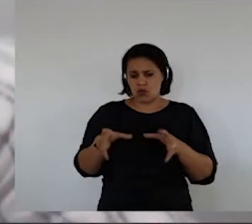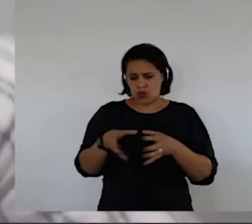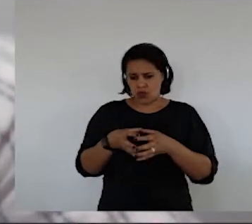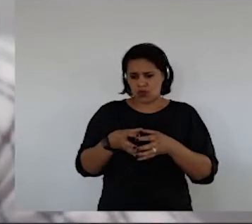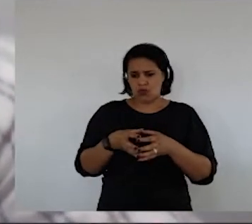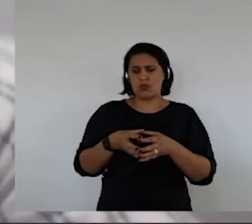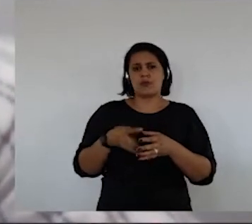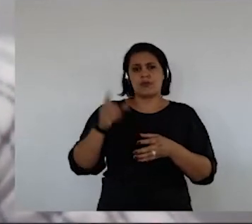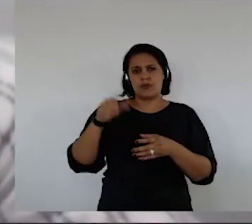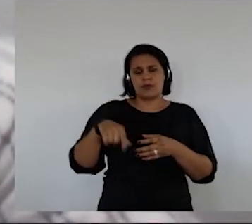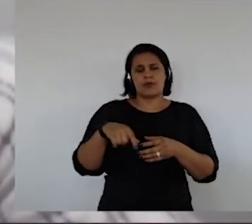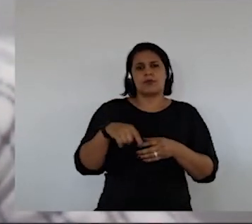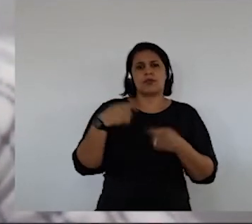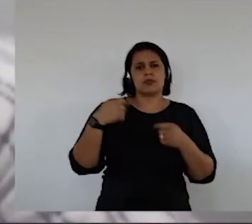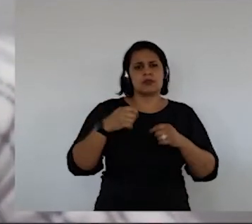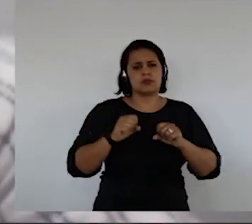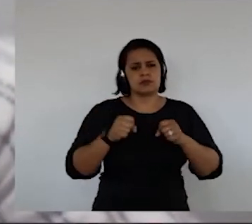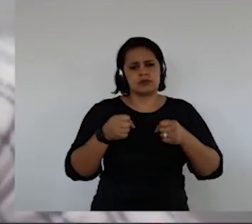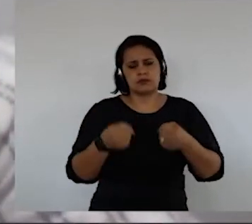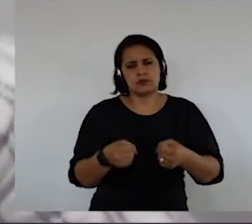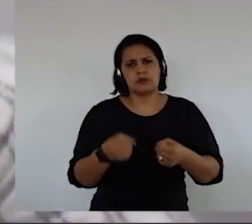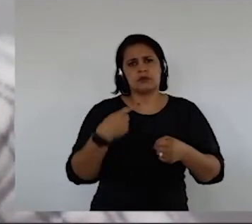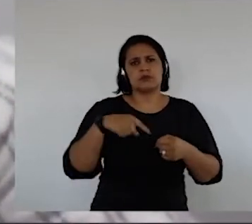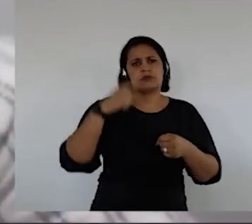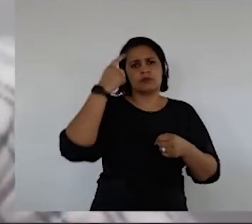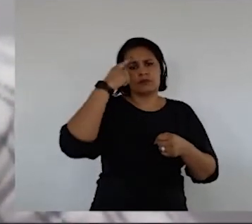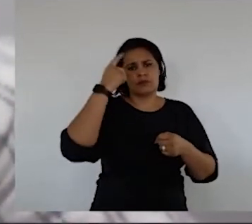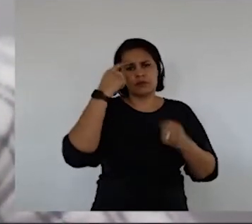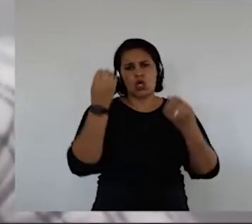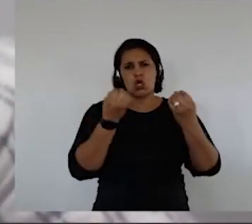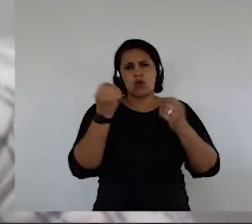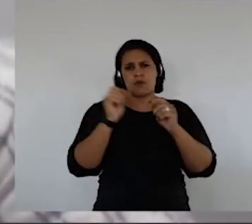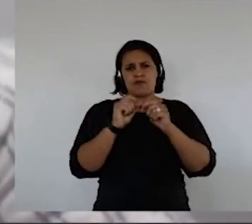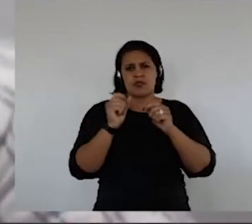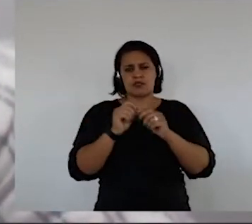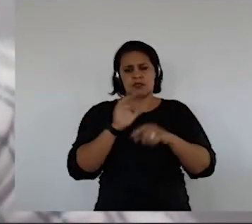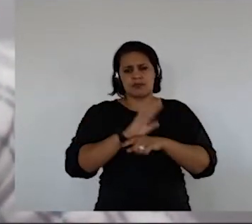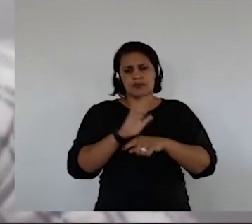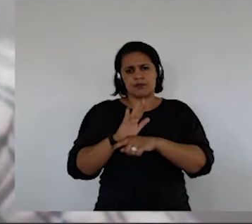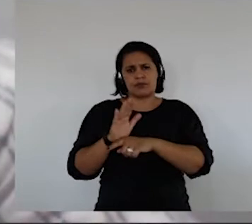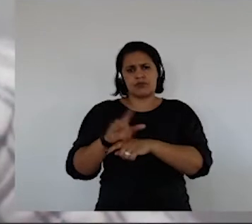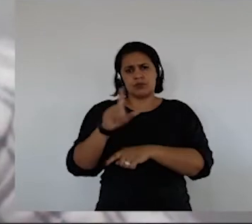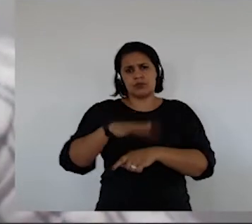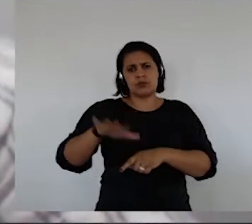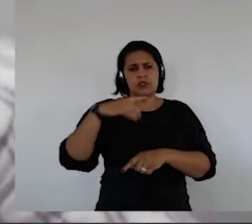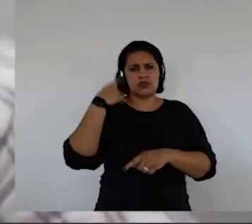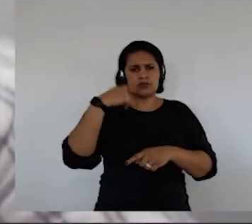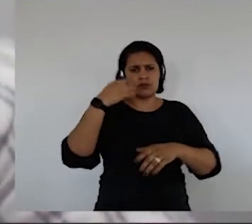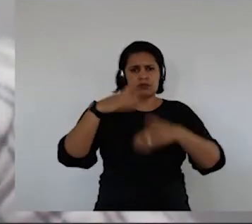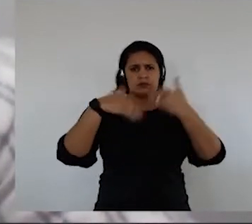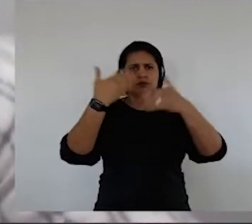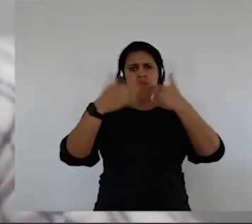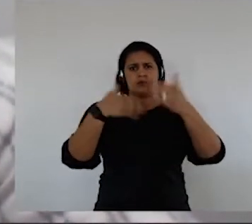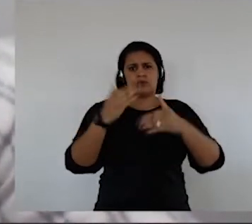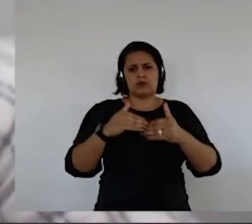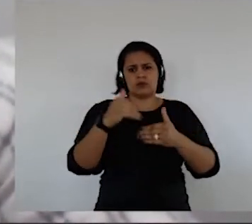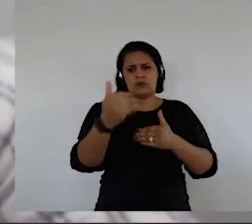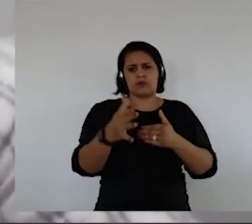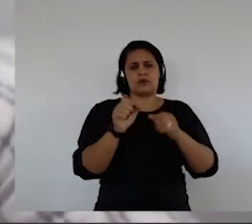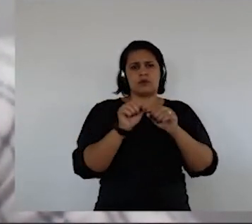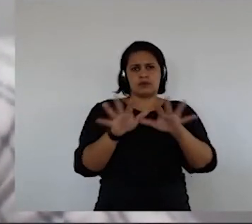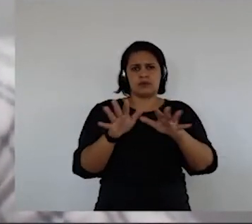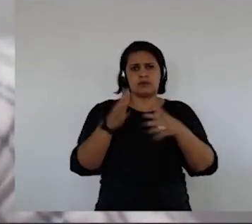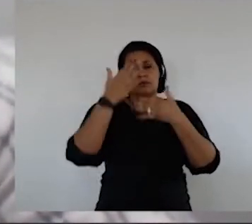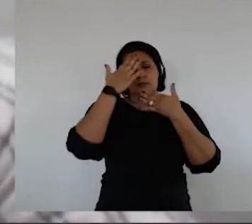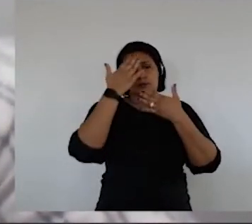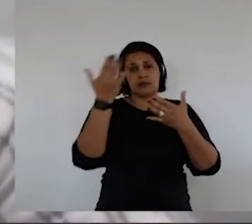pares, precisamos buscar e pensar em proposições para que a advocacia como um todo sobreviva à pandemia. Muito obrigada,